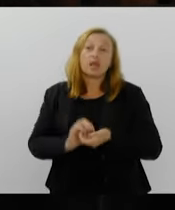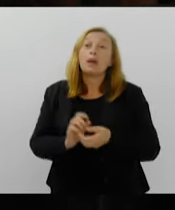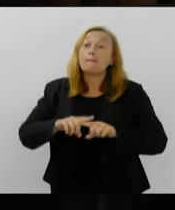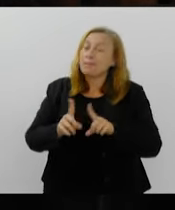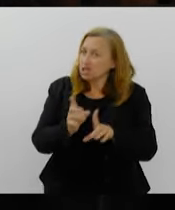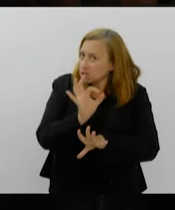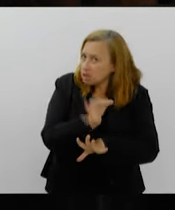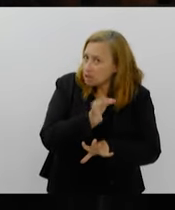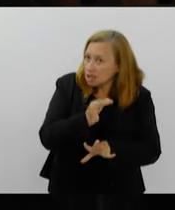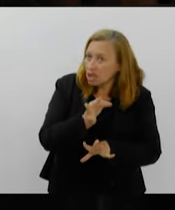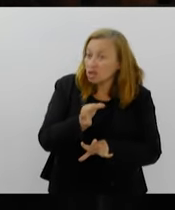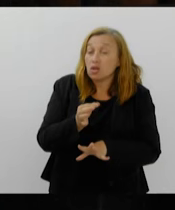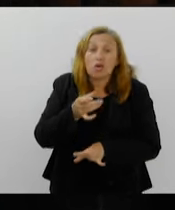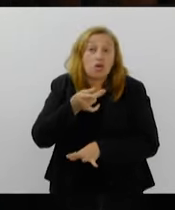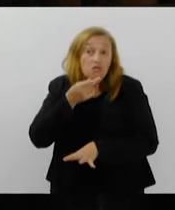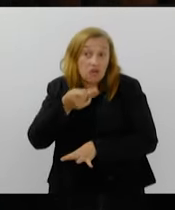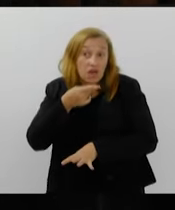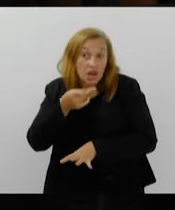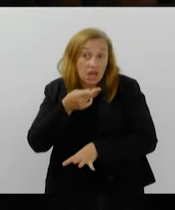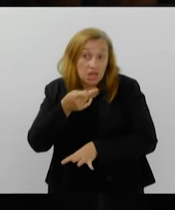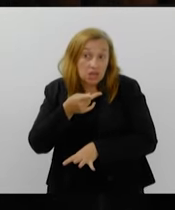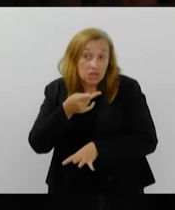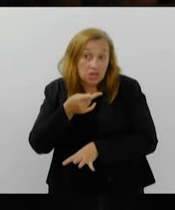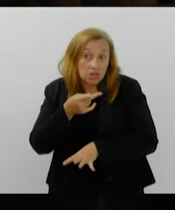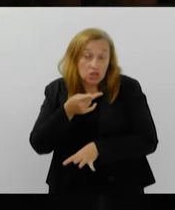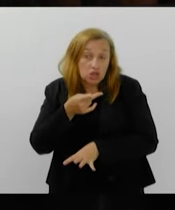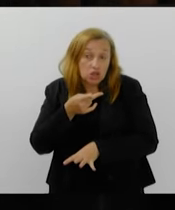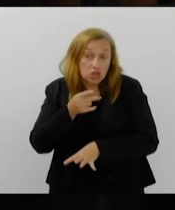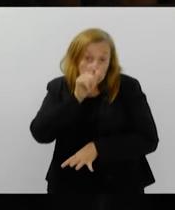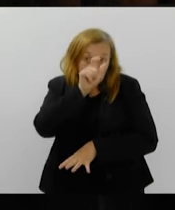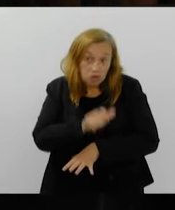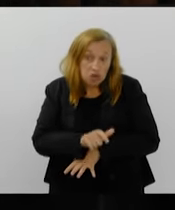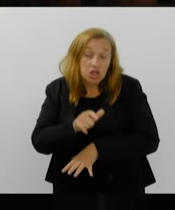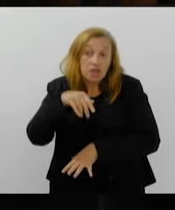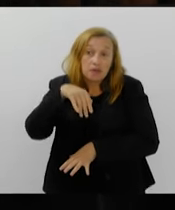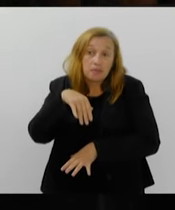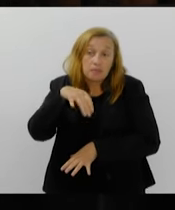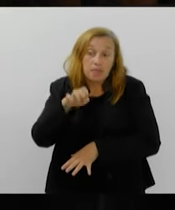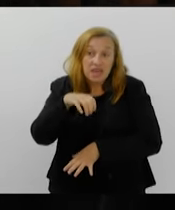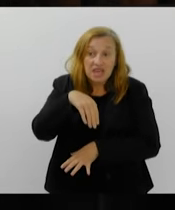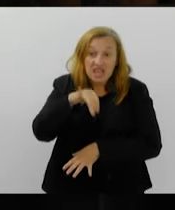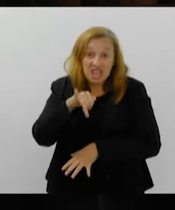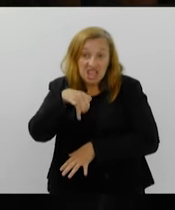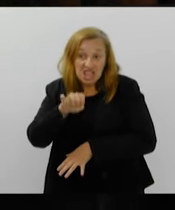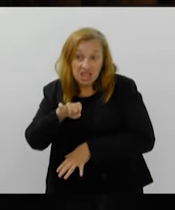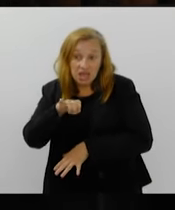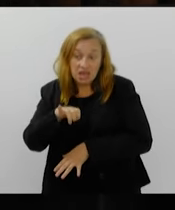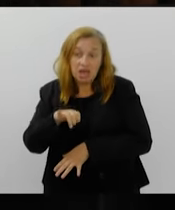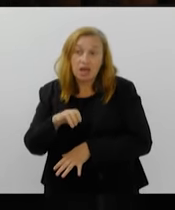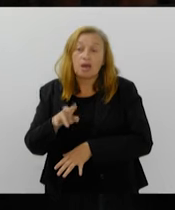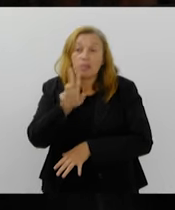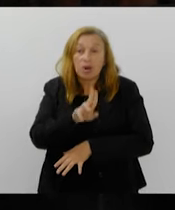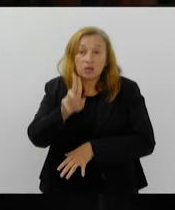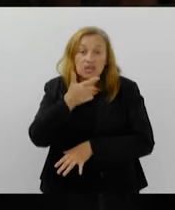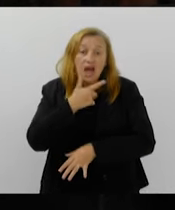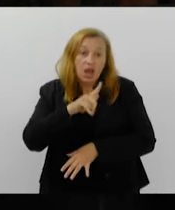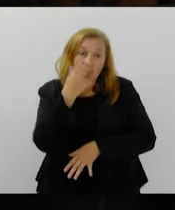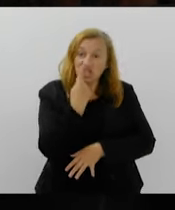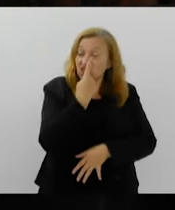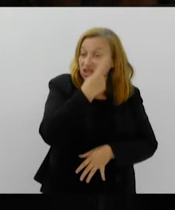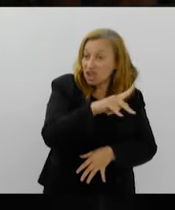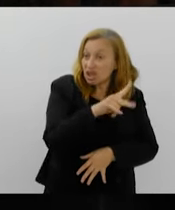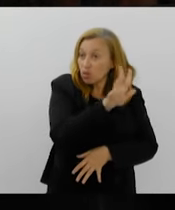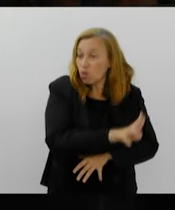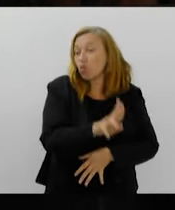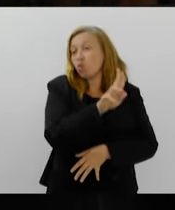Mas de fato eu me referi ao tal indivíduo como menine primeiro para utilizar a linguagem que eles usam eles da